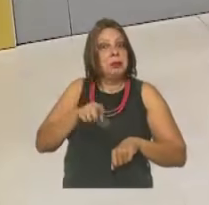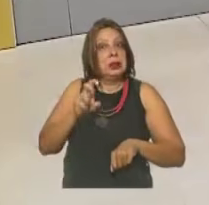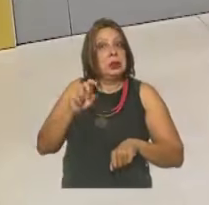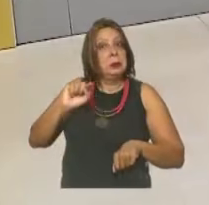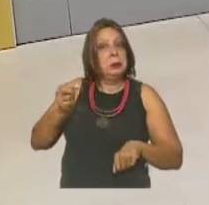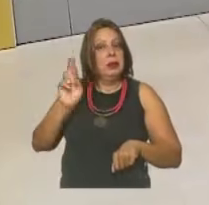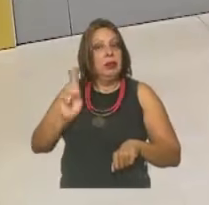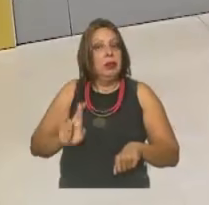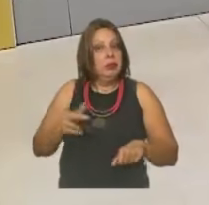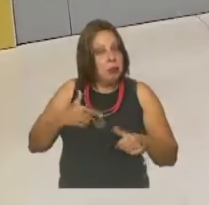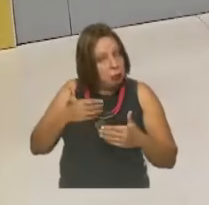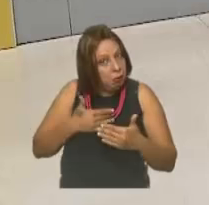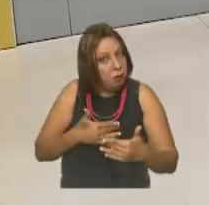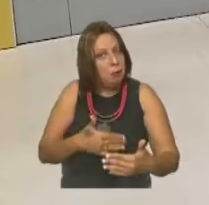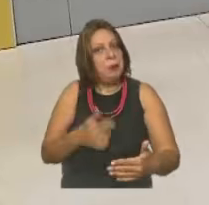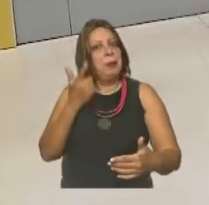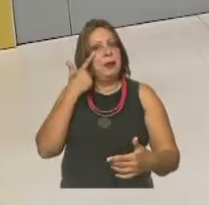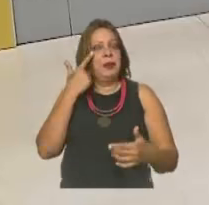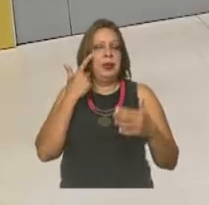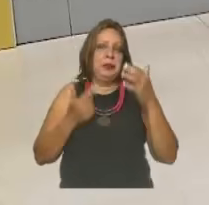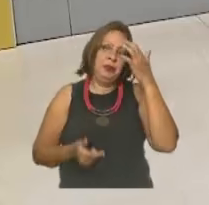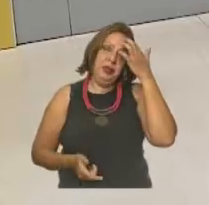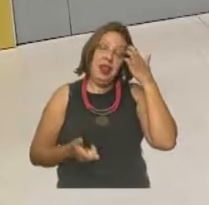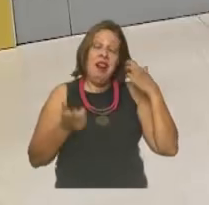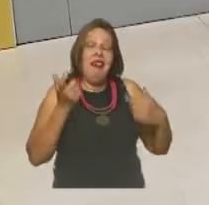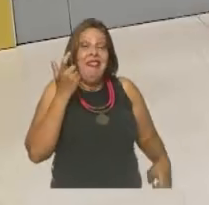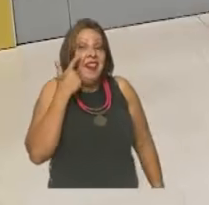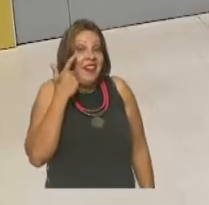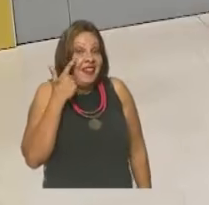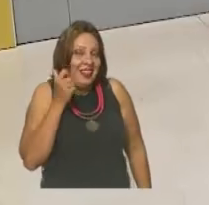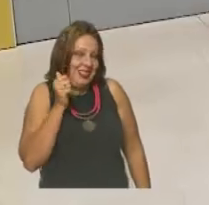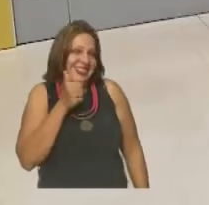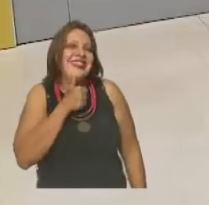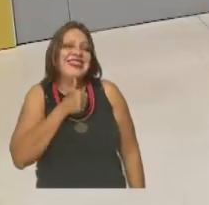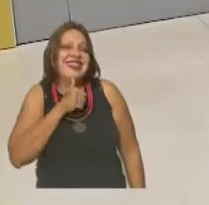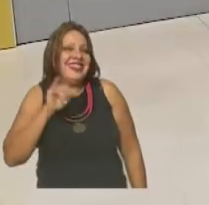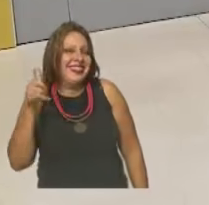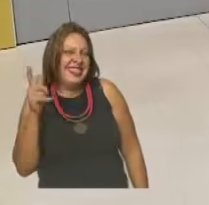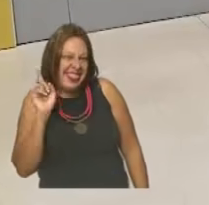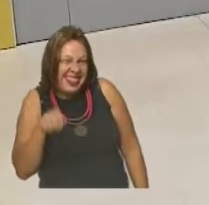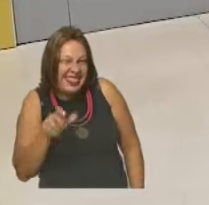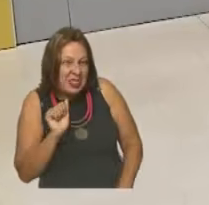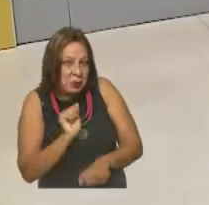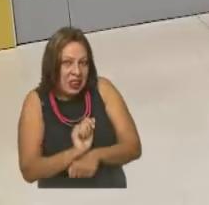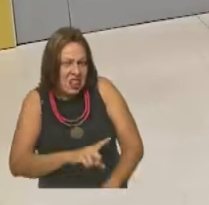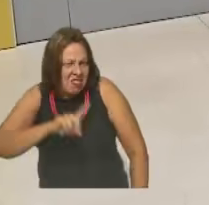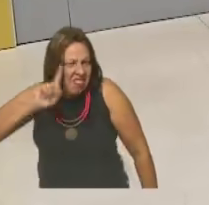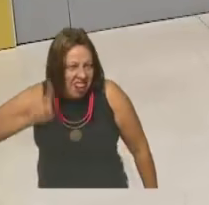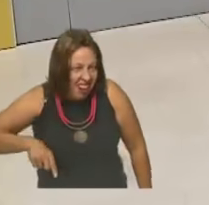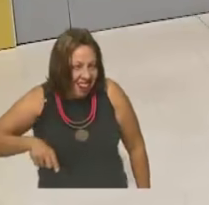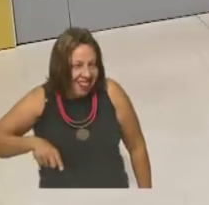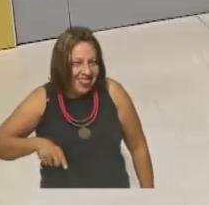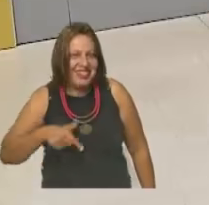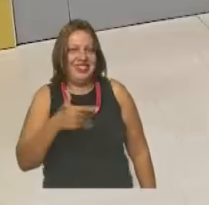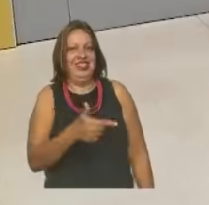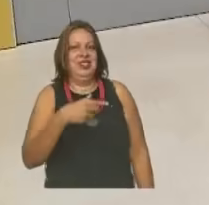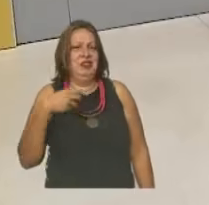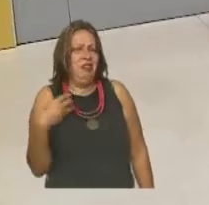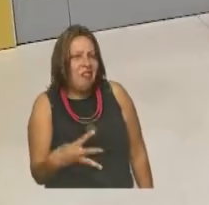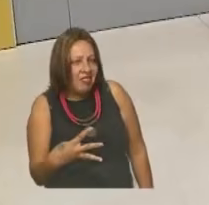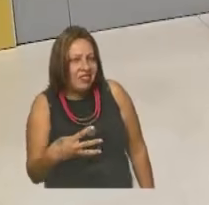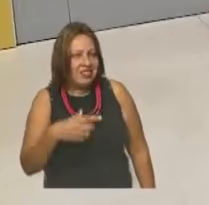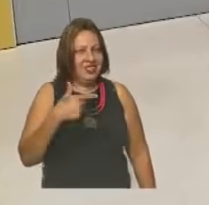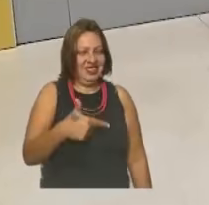reais, vamos seguindo e acompanhando. Olha aí, será que tem alguém esperando por ele? O número